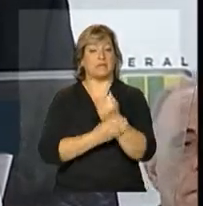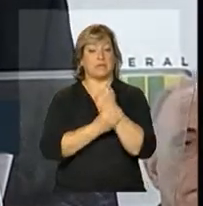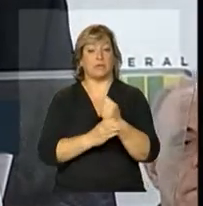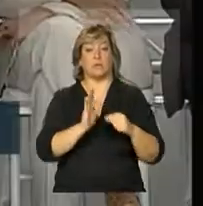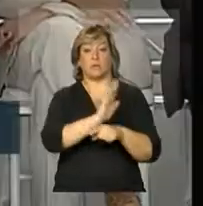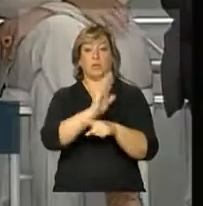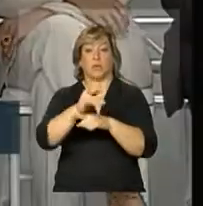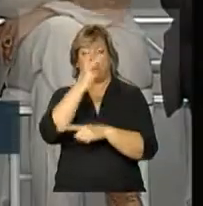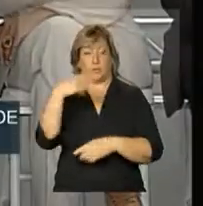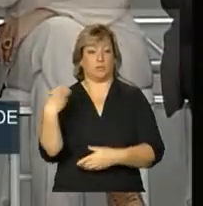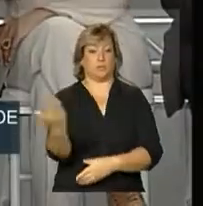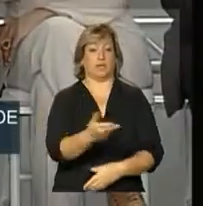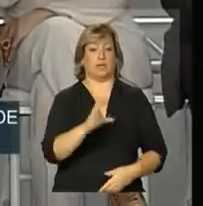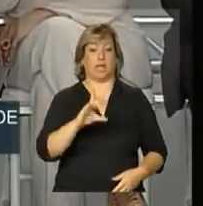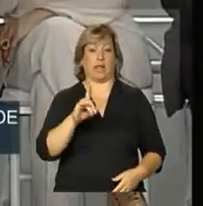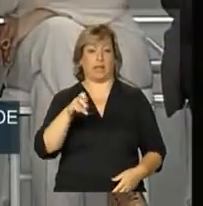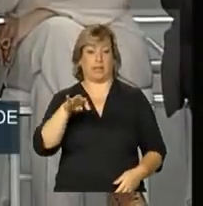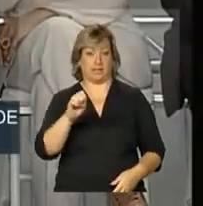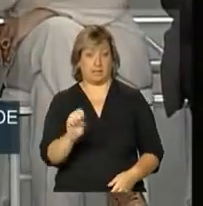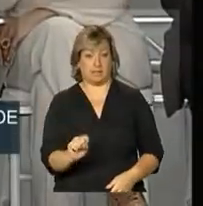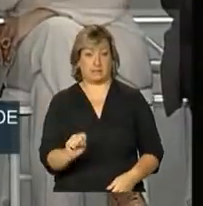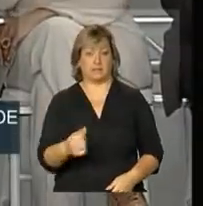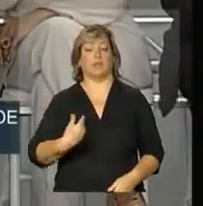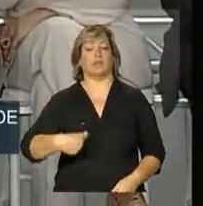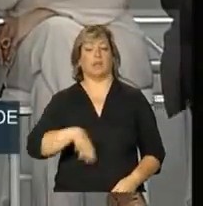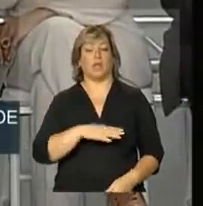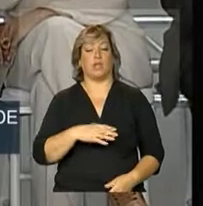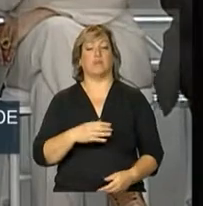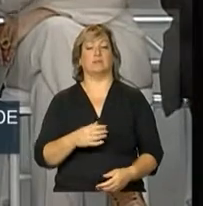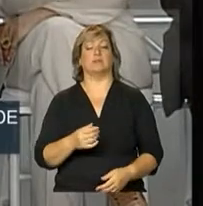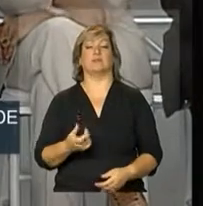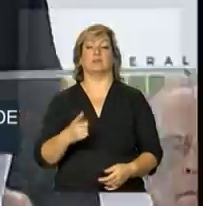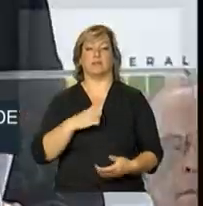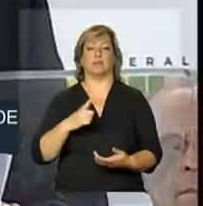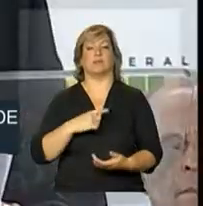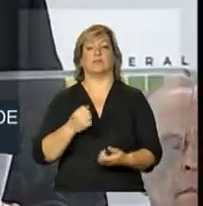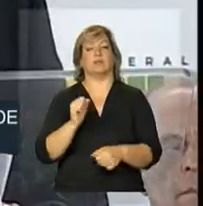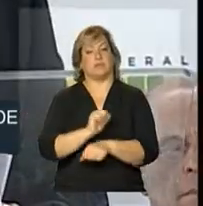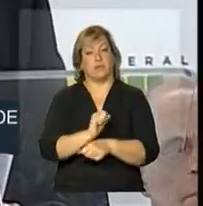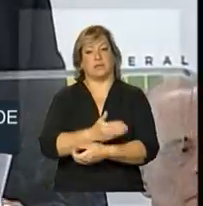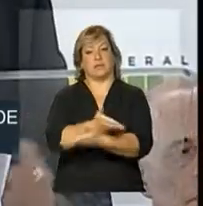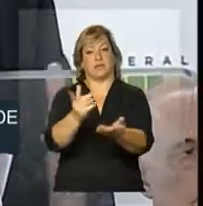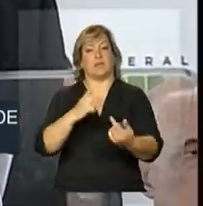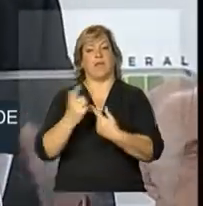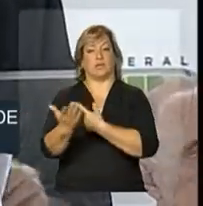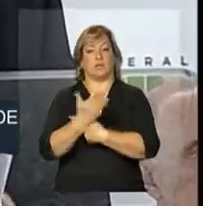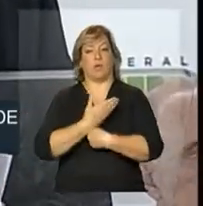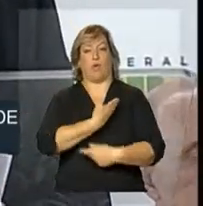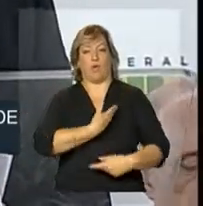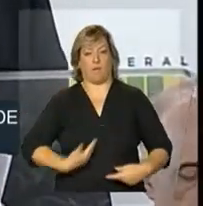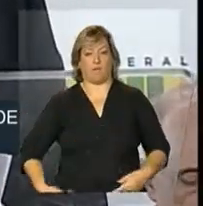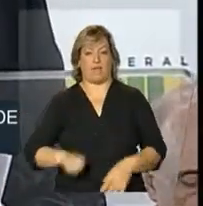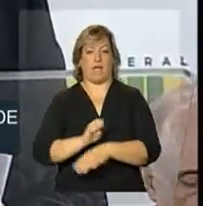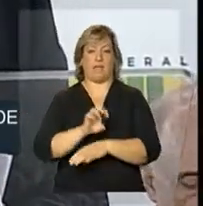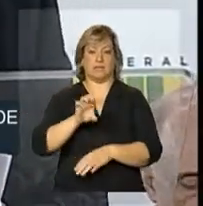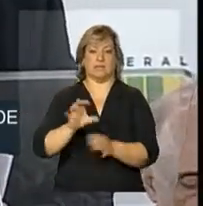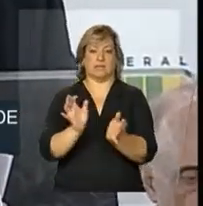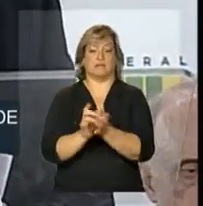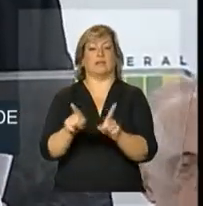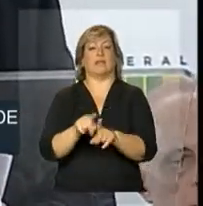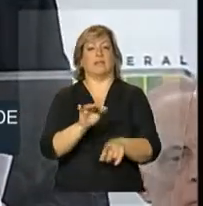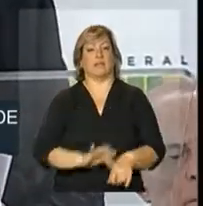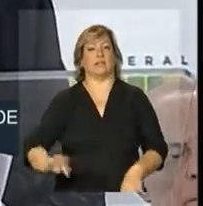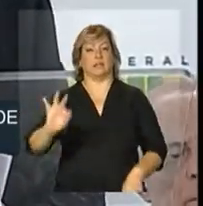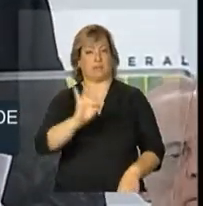nossos clientes. Contamos com o apoio dos governos federal e estadual, o incentivo de grandes lideranças do